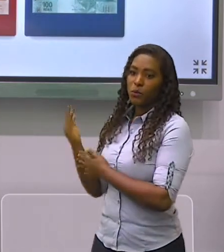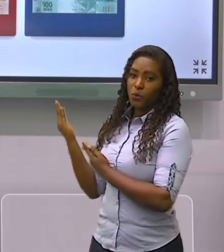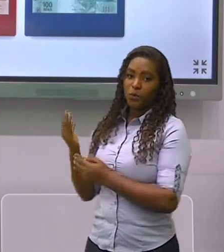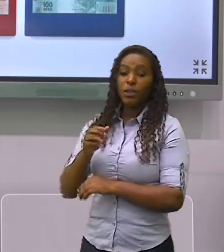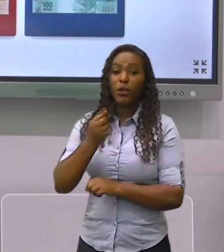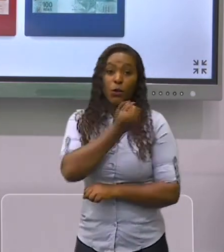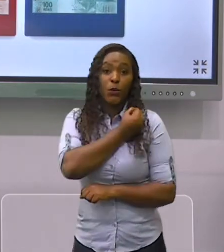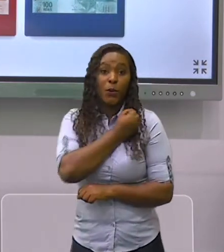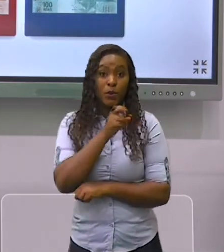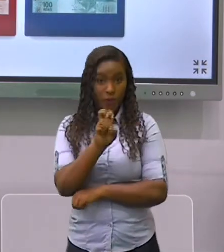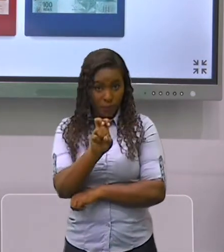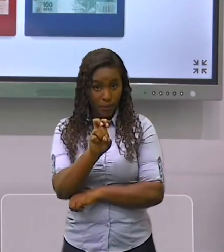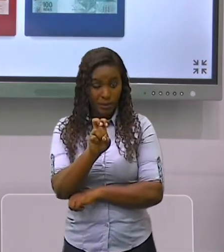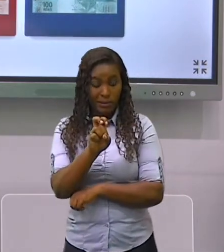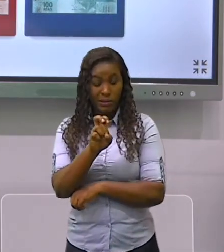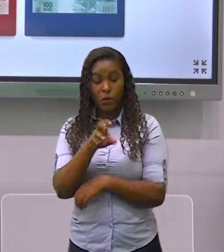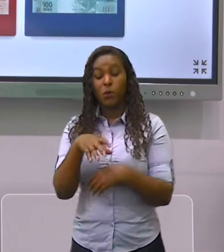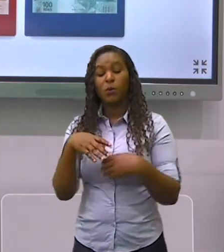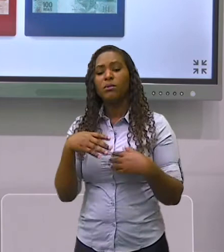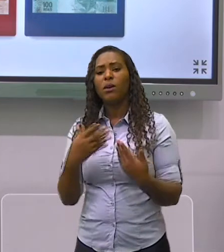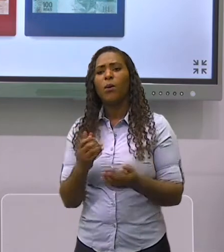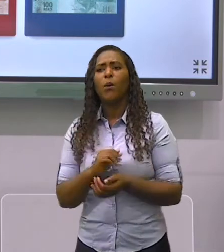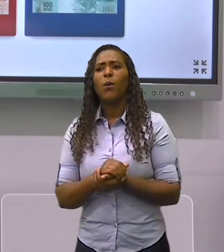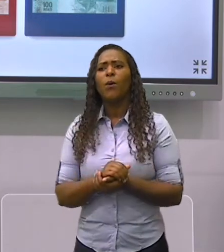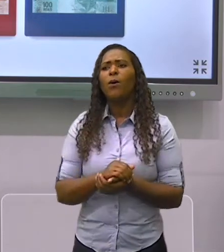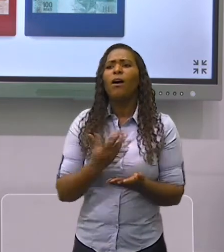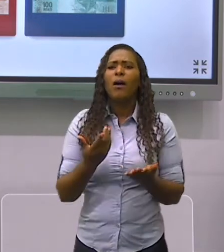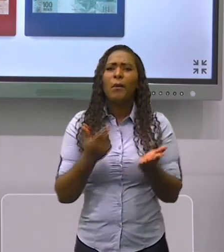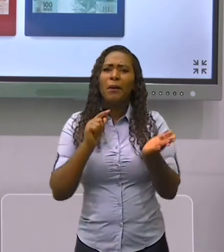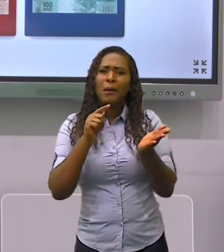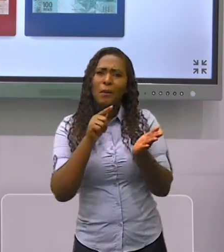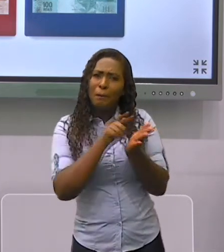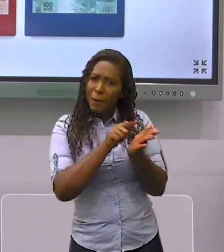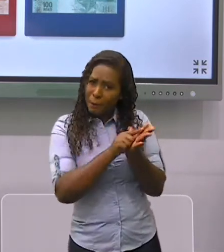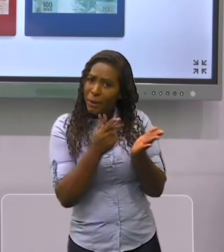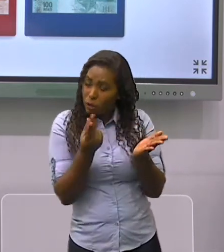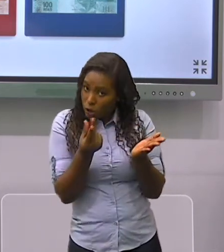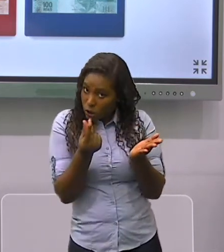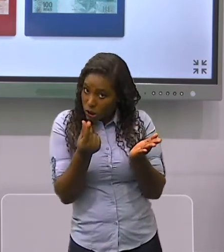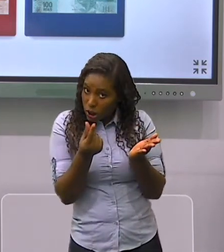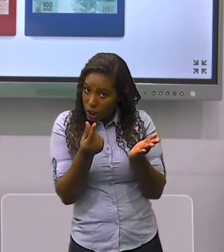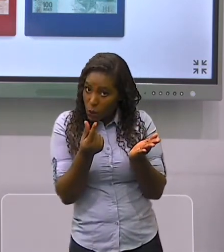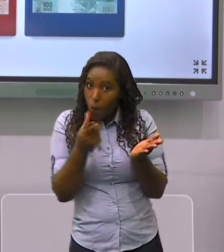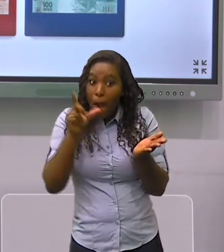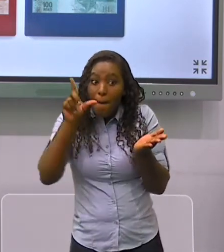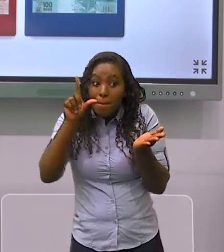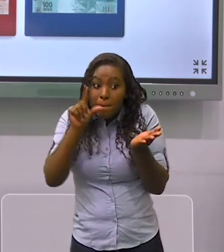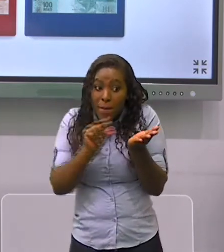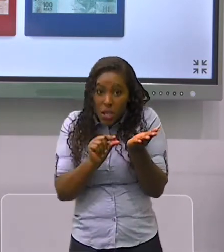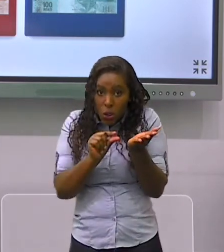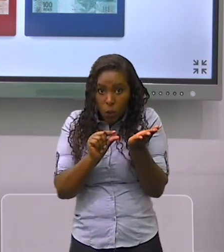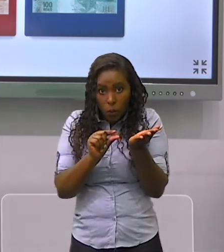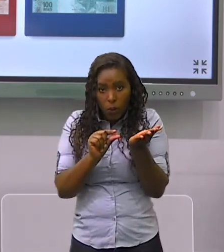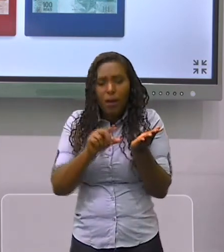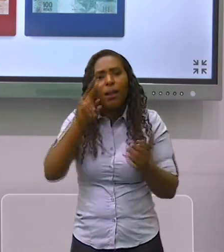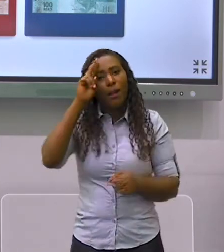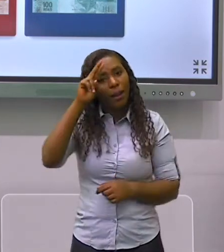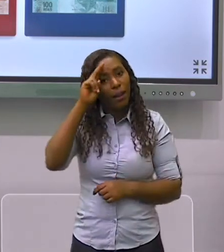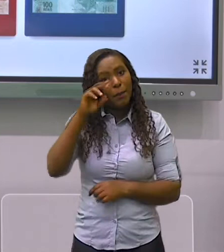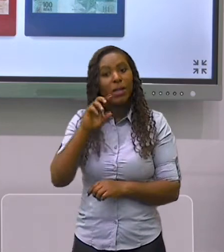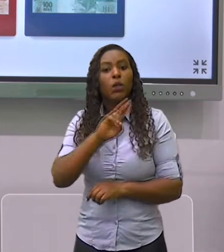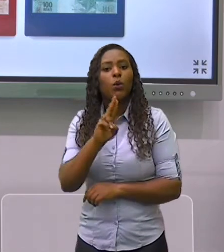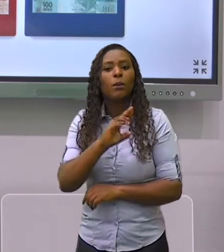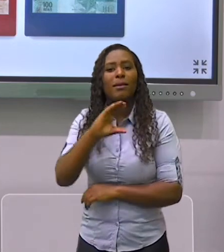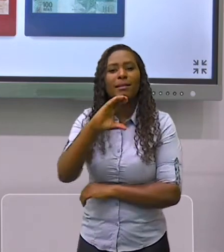Número 5. Qual é a cédula de menor valor? Lembrando que cédula é aquele, o